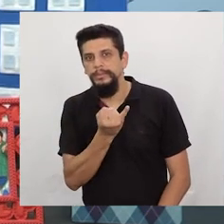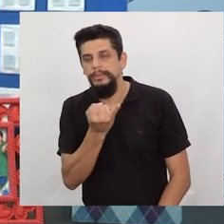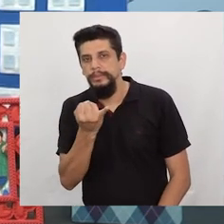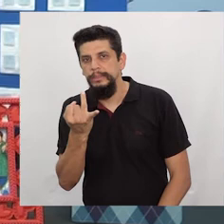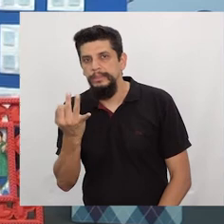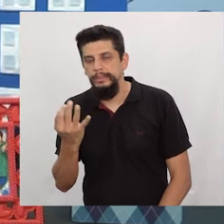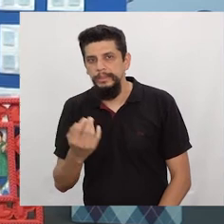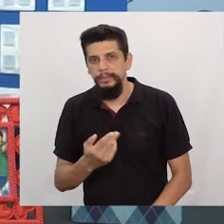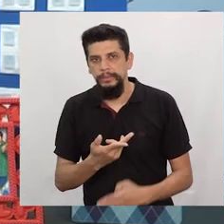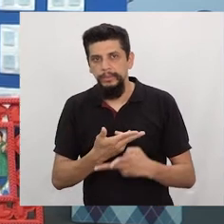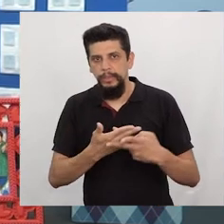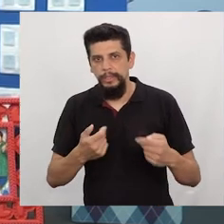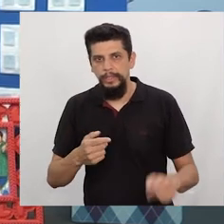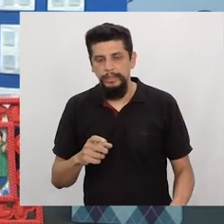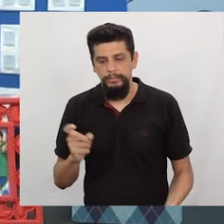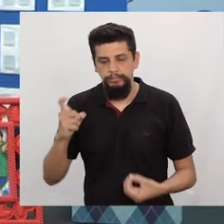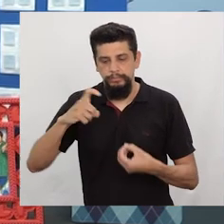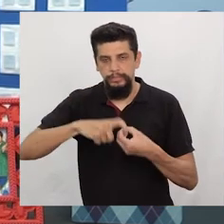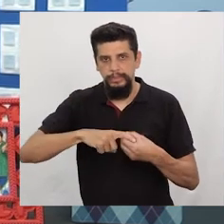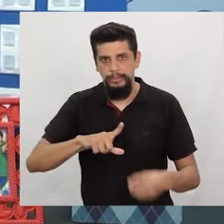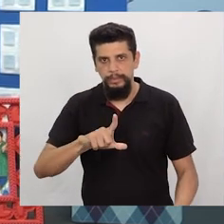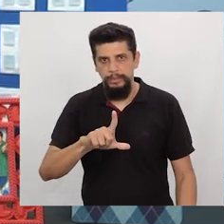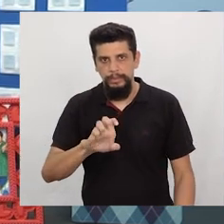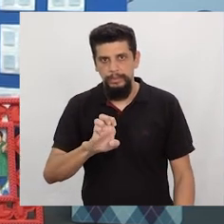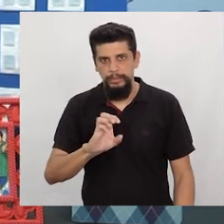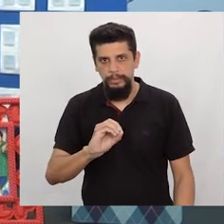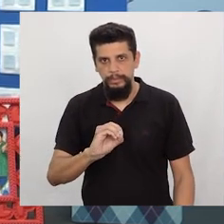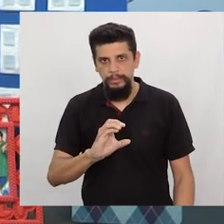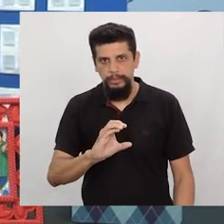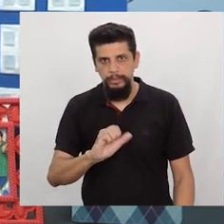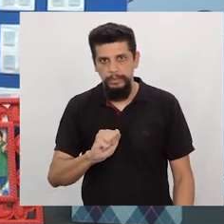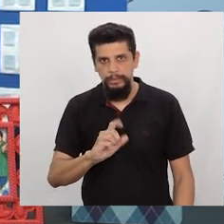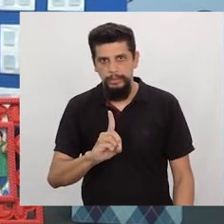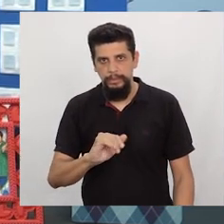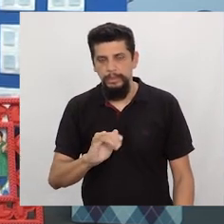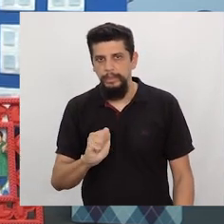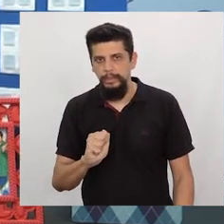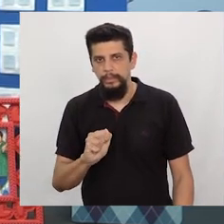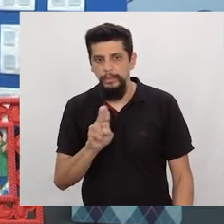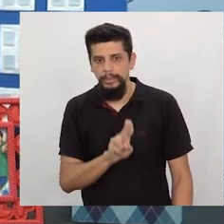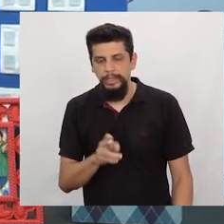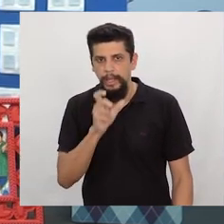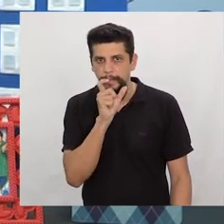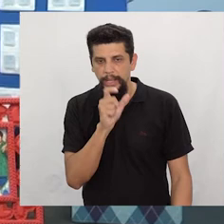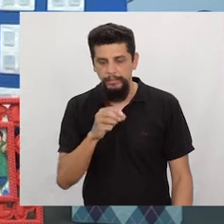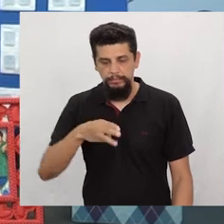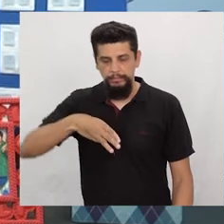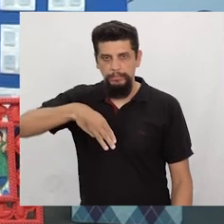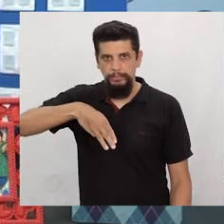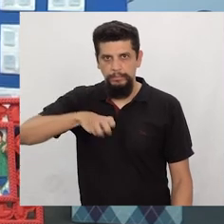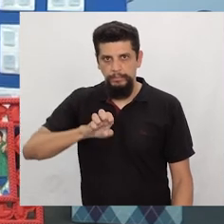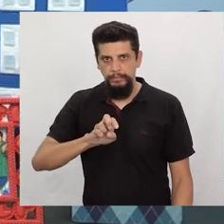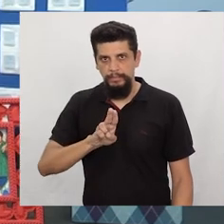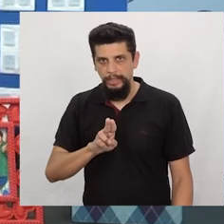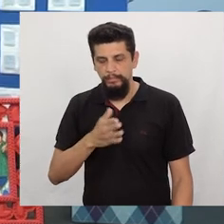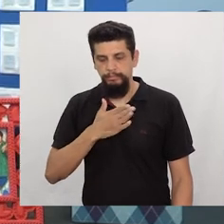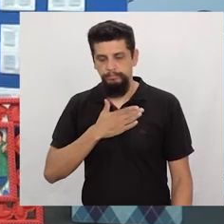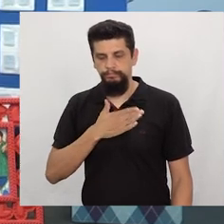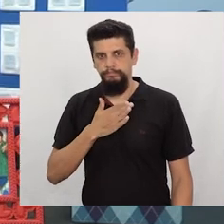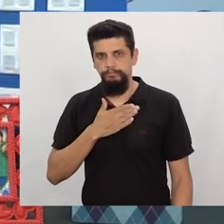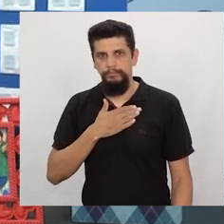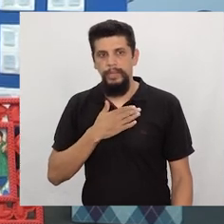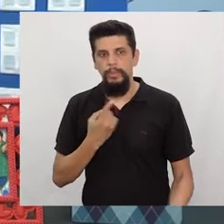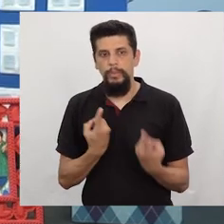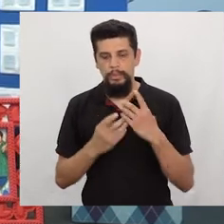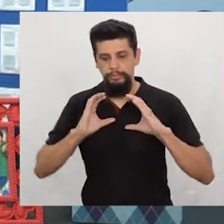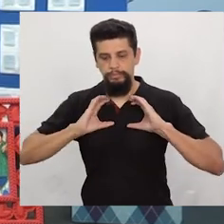quantas vezes que a Dona Leocádia utiliza a palavra meu. Isso demonstra bem